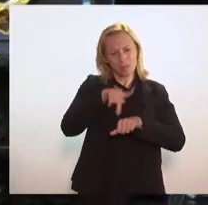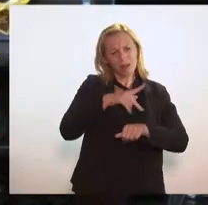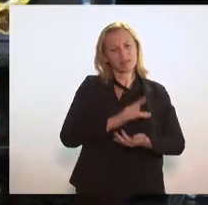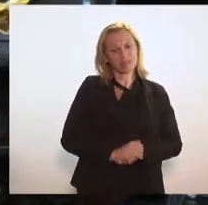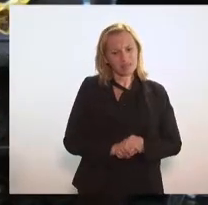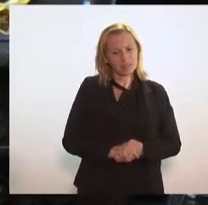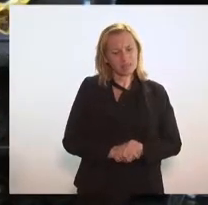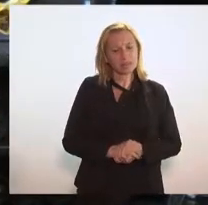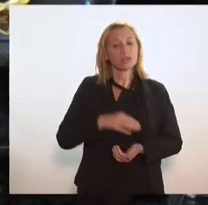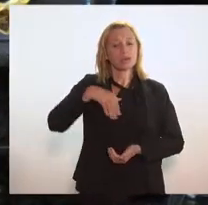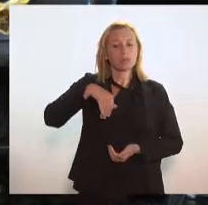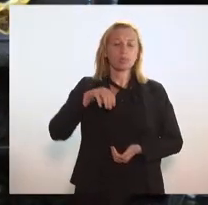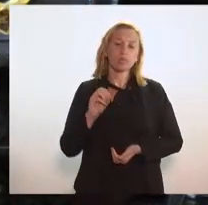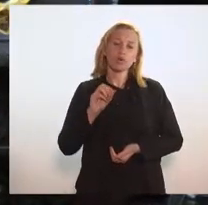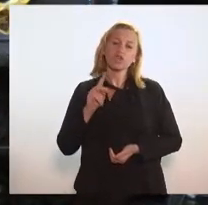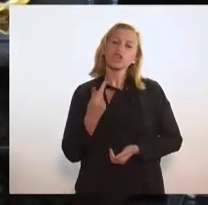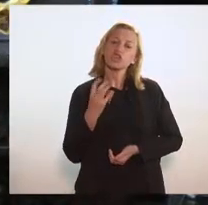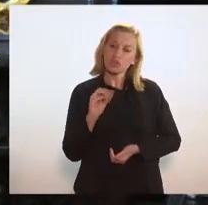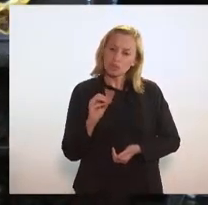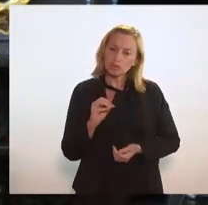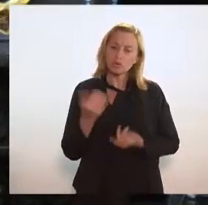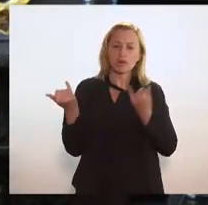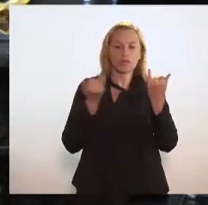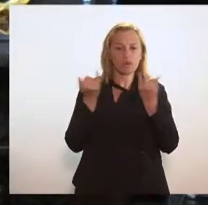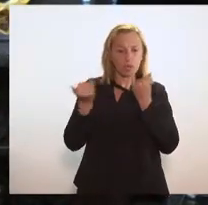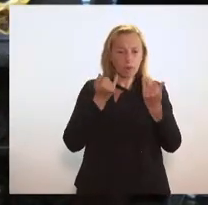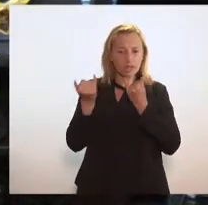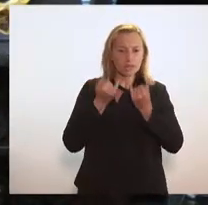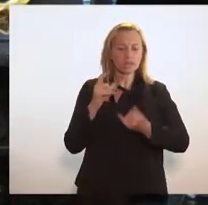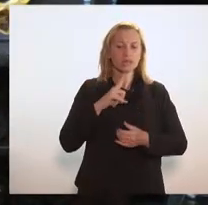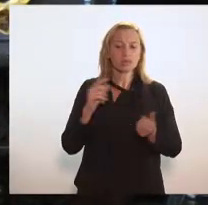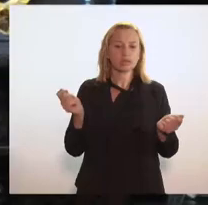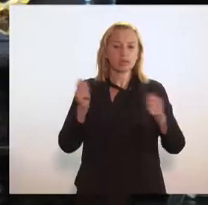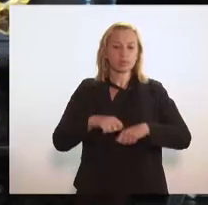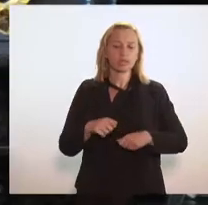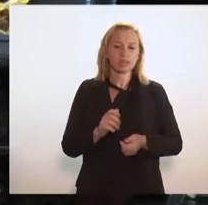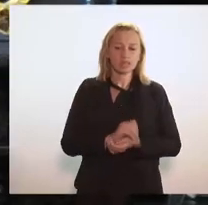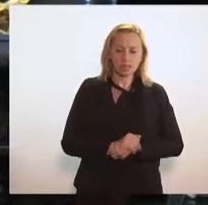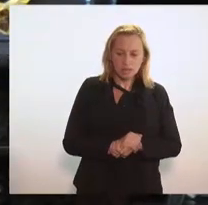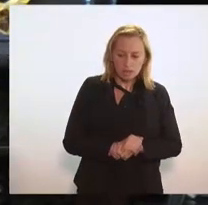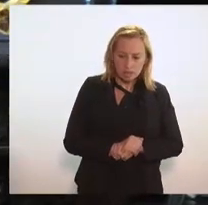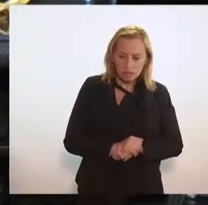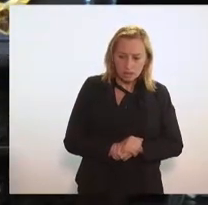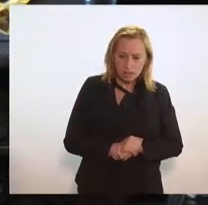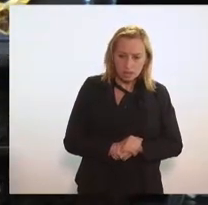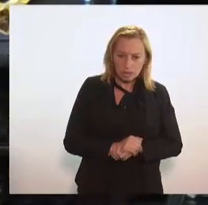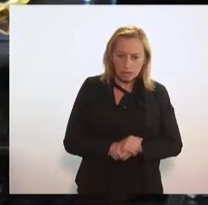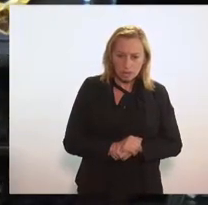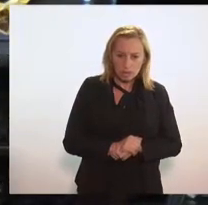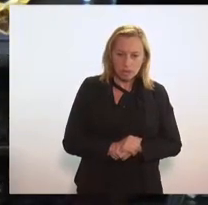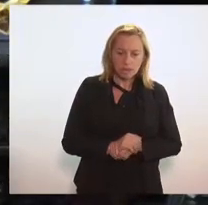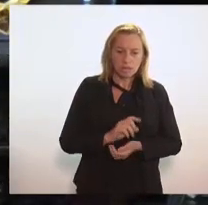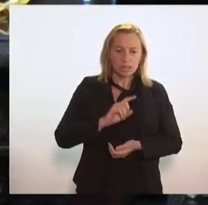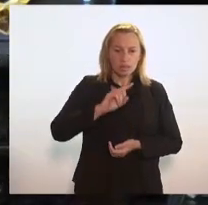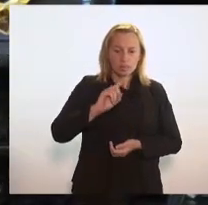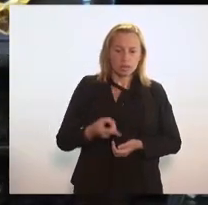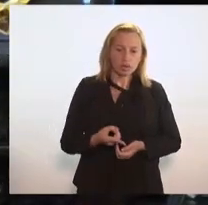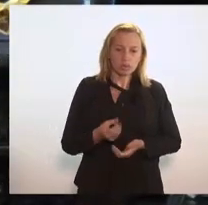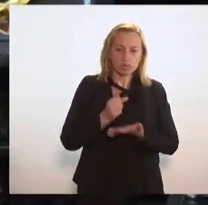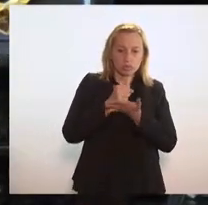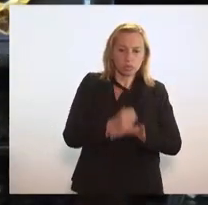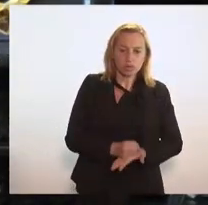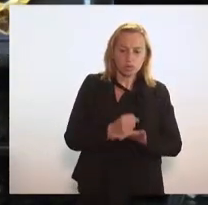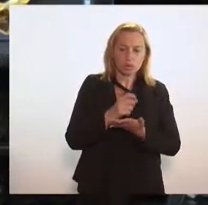outras áreas a questão do Moinho e a informação que nós temos uma capacidade instalada para Moer 80 mil toneladas ano